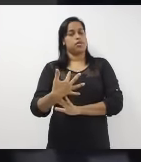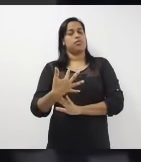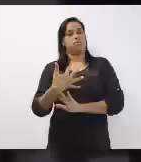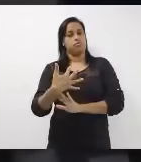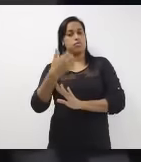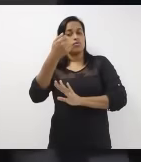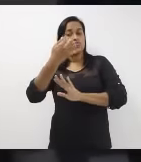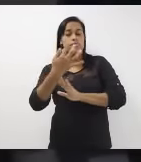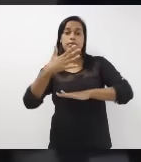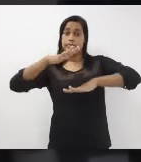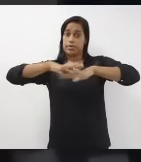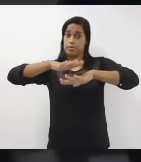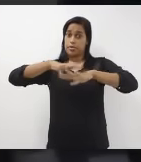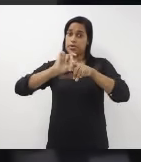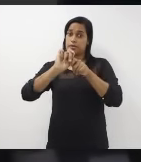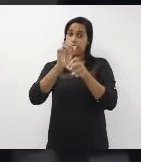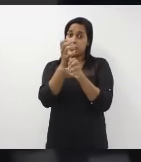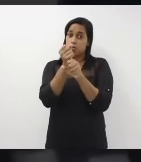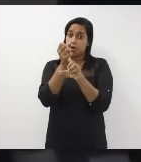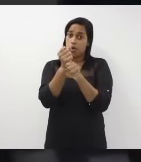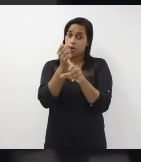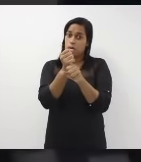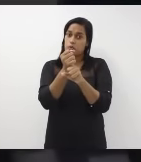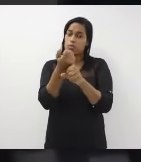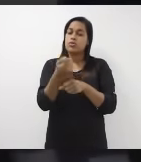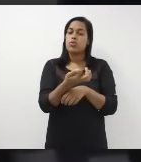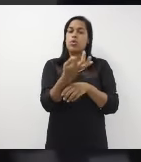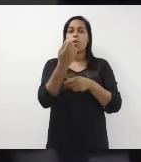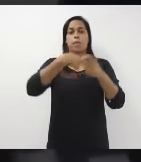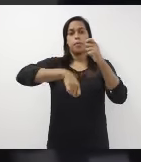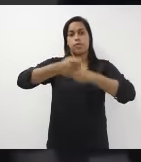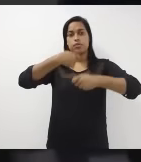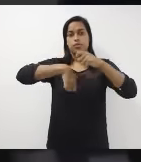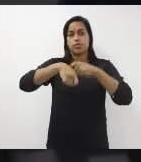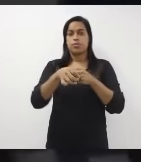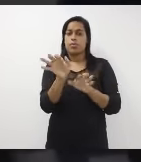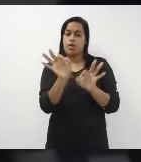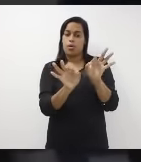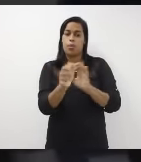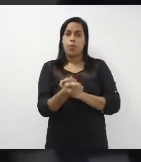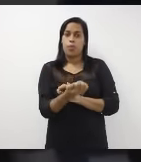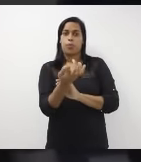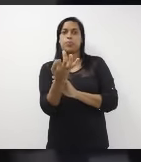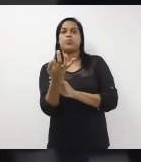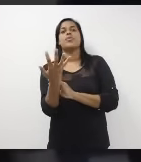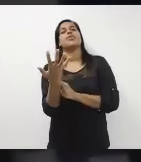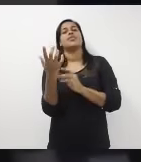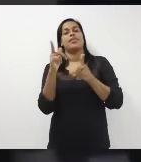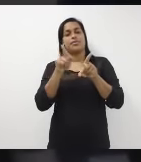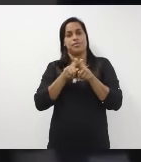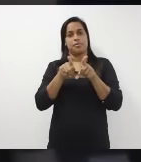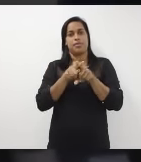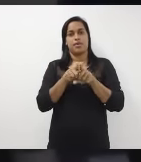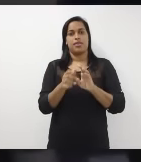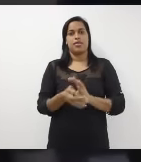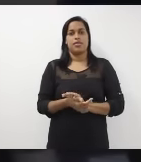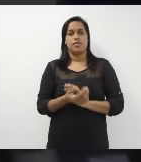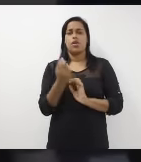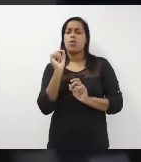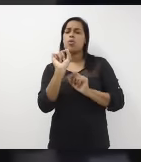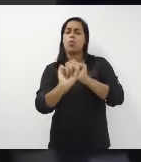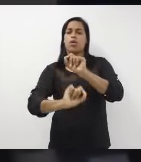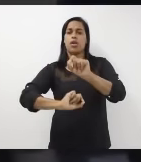pela matemática é feito o cálculo do lote econômico, visando reduzir o custo de preparação e o custo de armazenagem. O que é que a gente entende